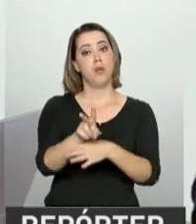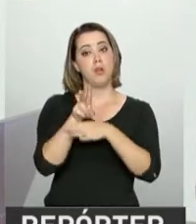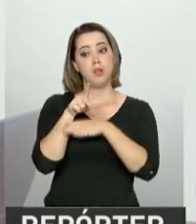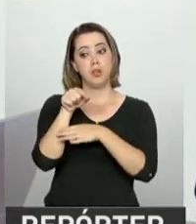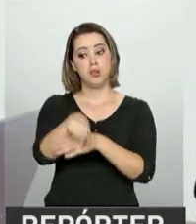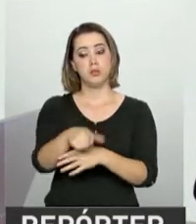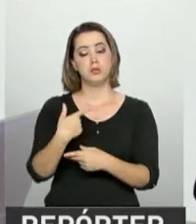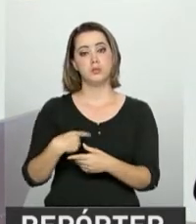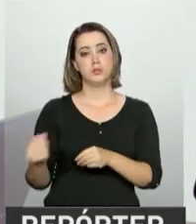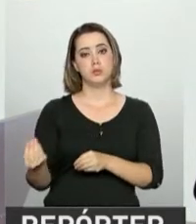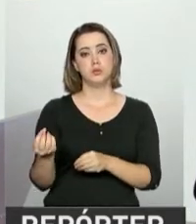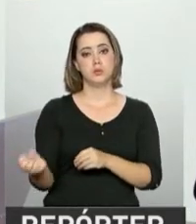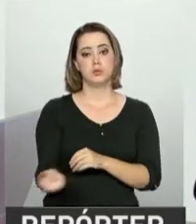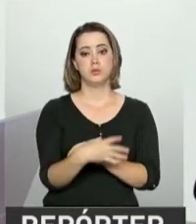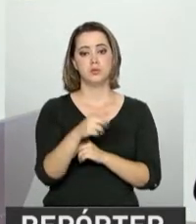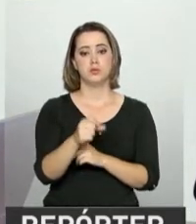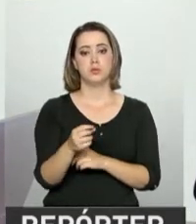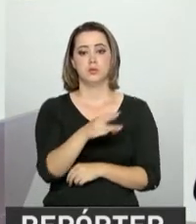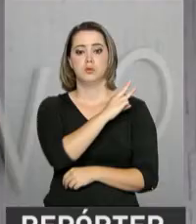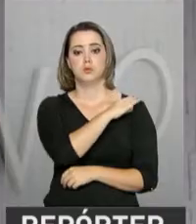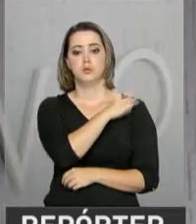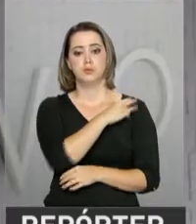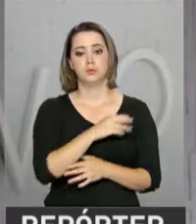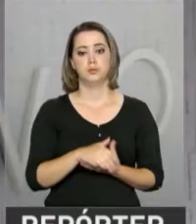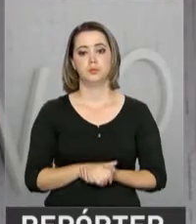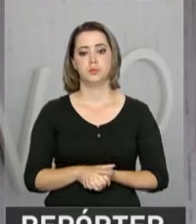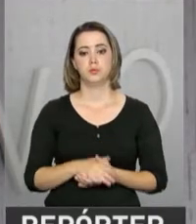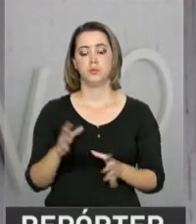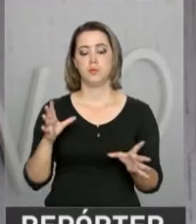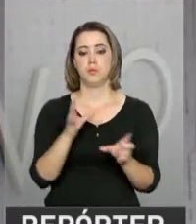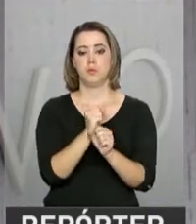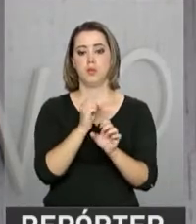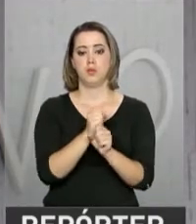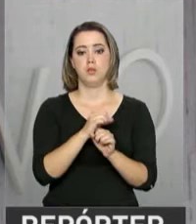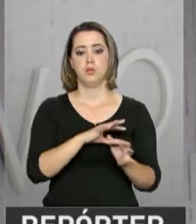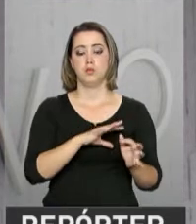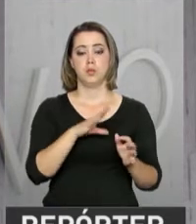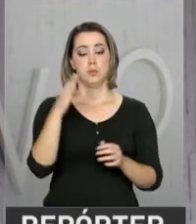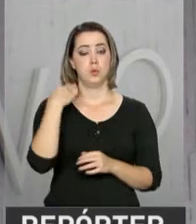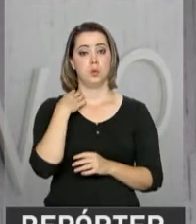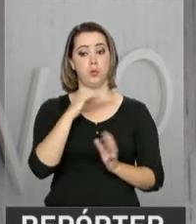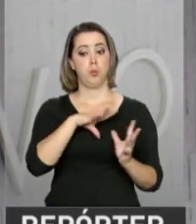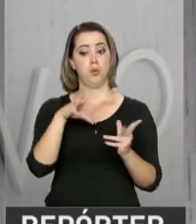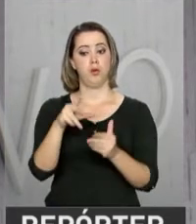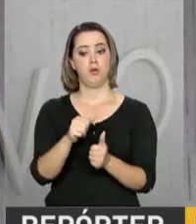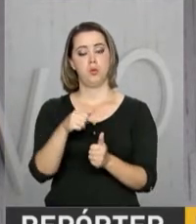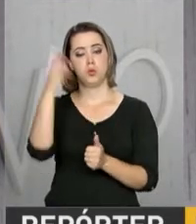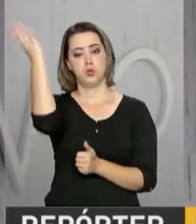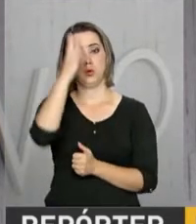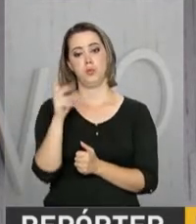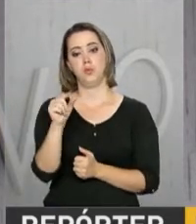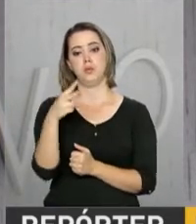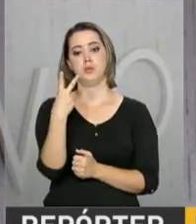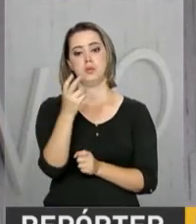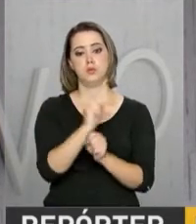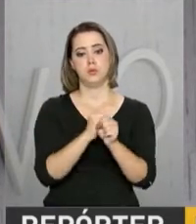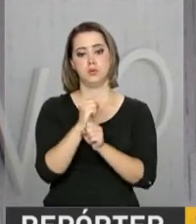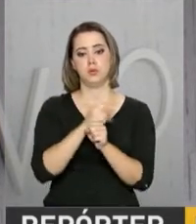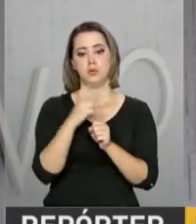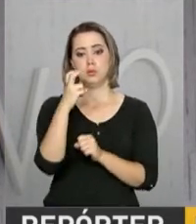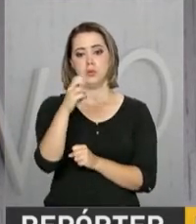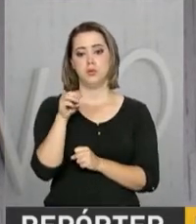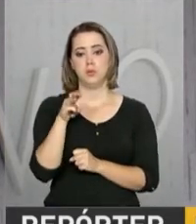à implementação da reforma do ensino médio no Brasil. O orçamento do Banco Mundial para o Brasil ao longo dos próximos 2 anos é de